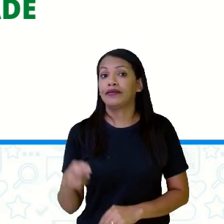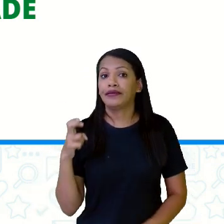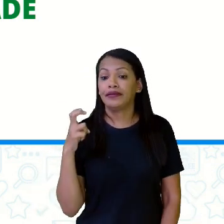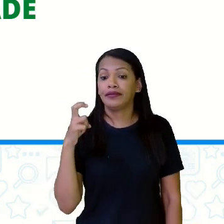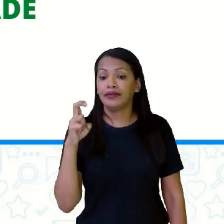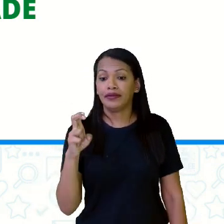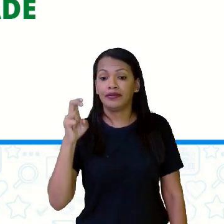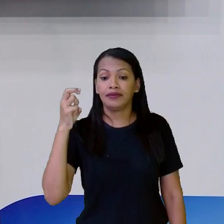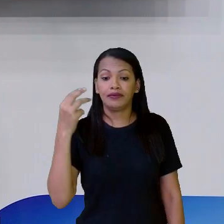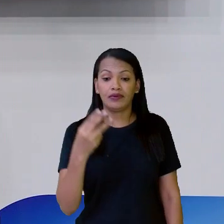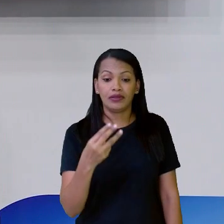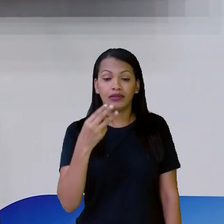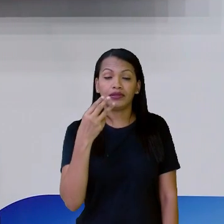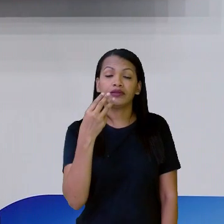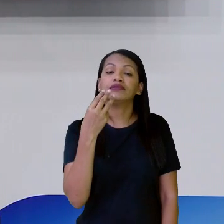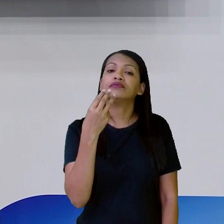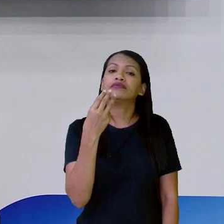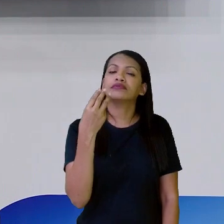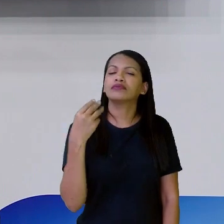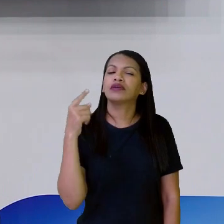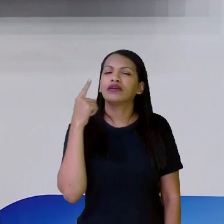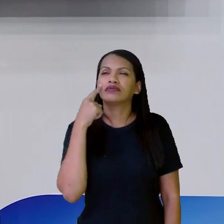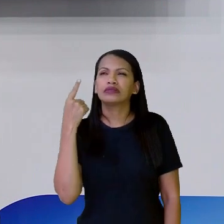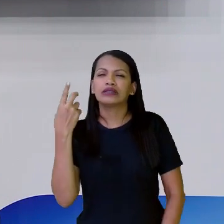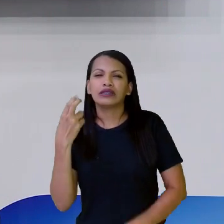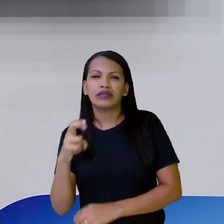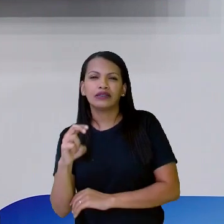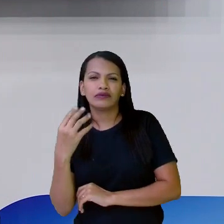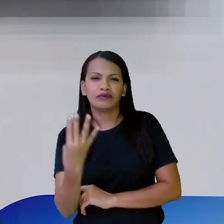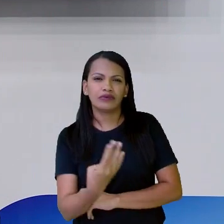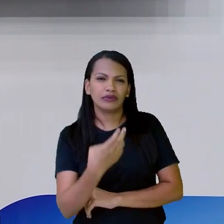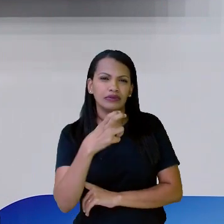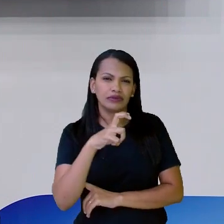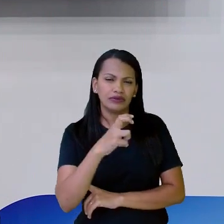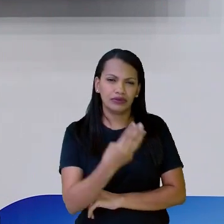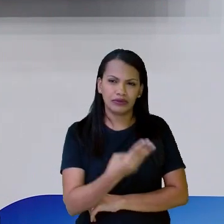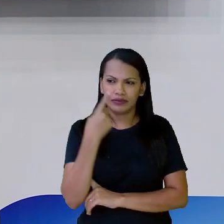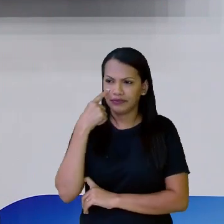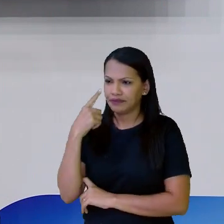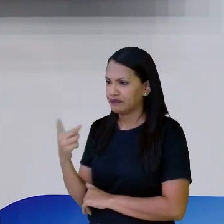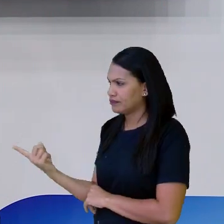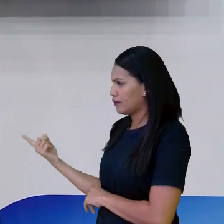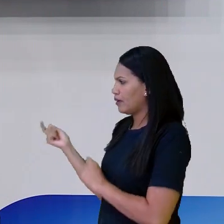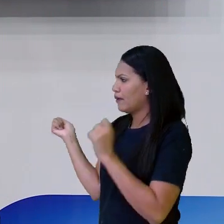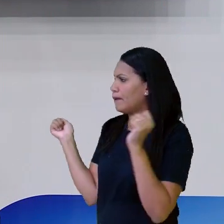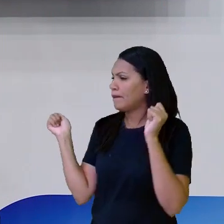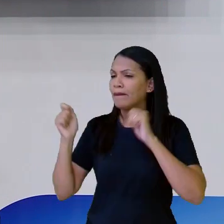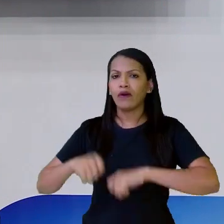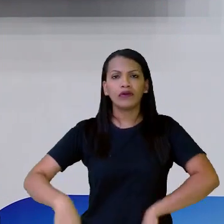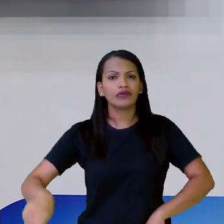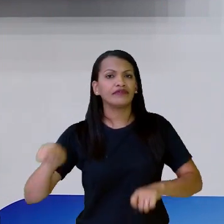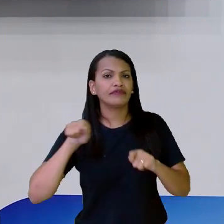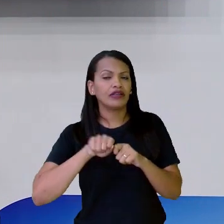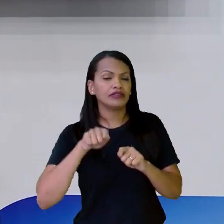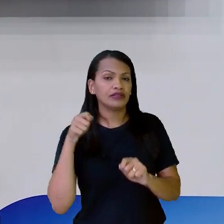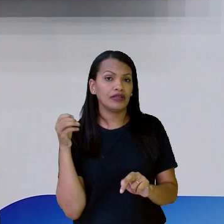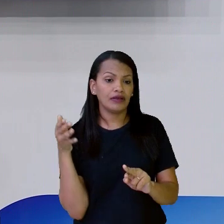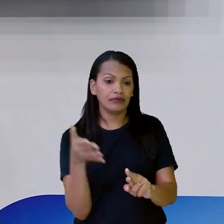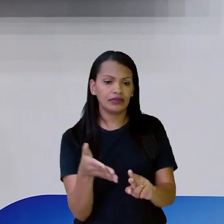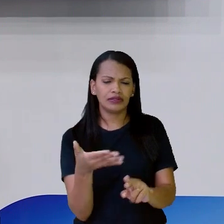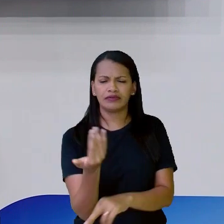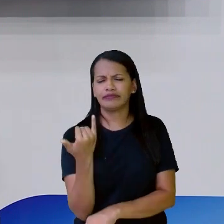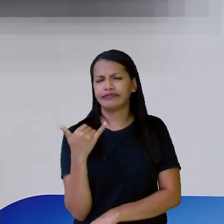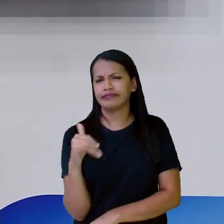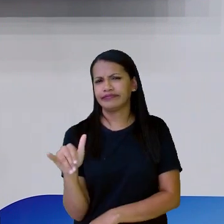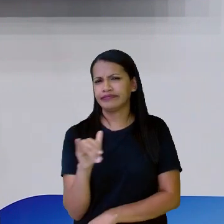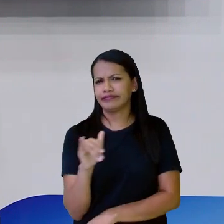543. A gente na prática, na mesa com o material dourado, a gente pode fazer essa representação tranquilamente.